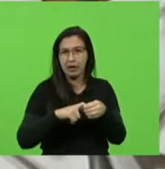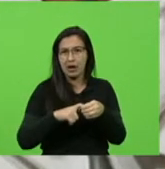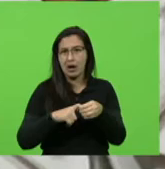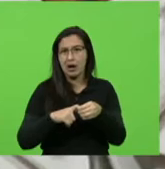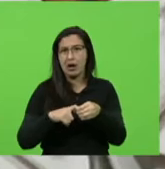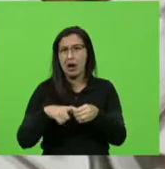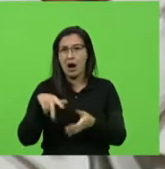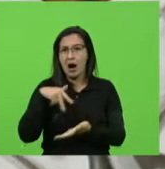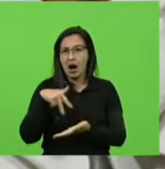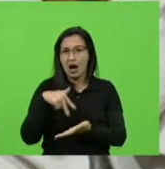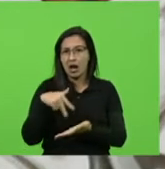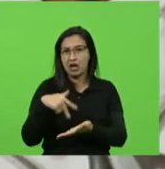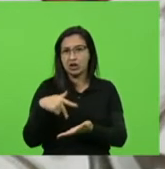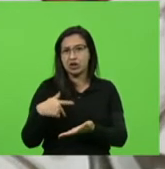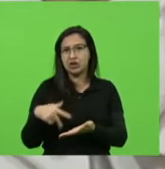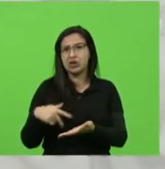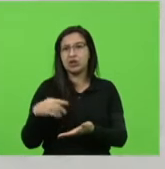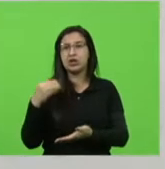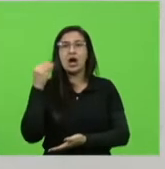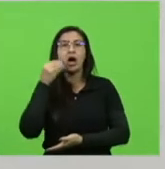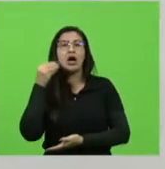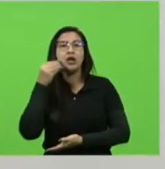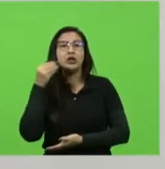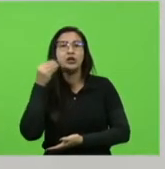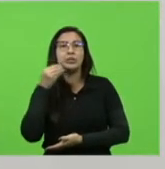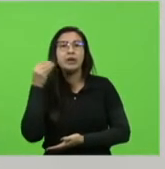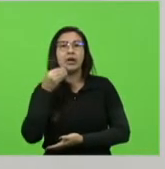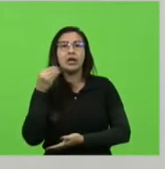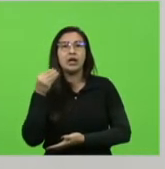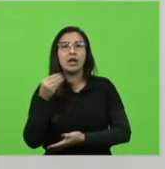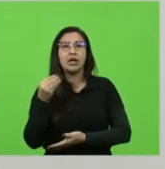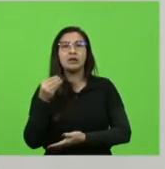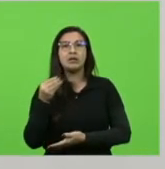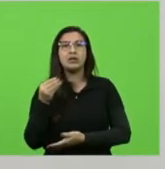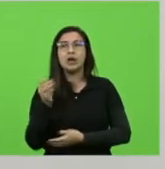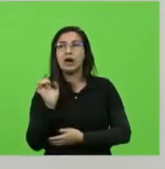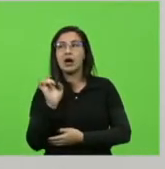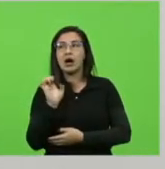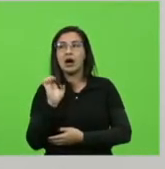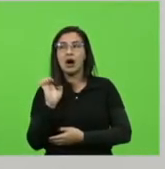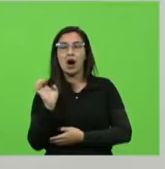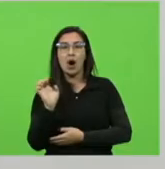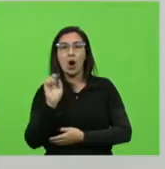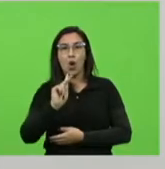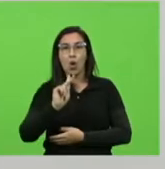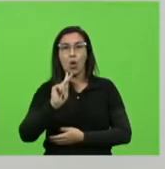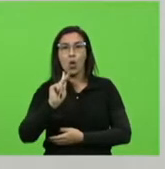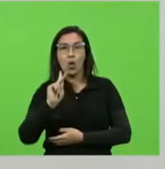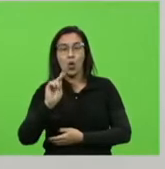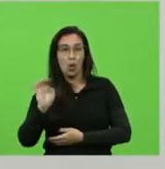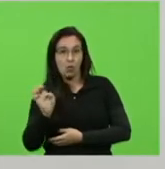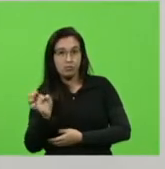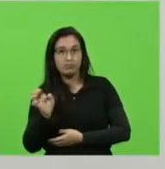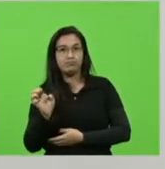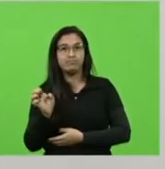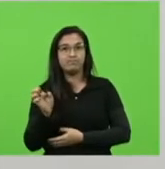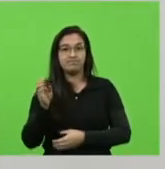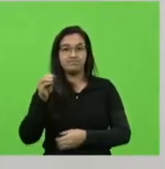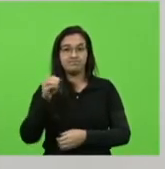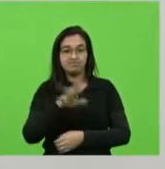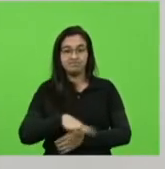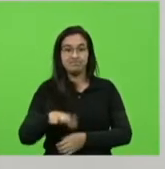da homossexualidade na infância. Bom, a homossexualidade é, antes de tudo, uma conduta